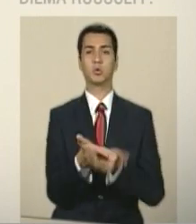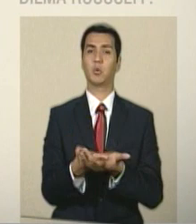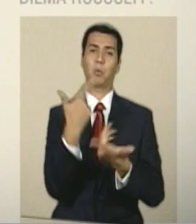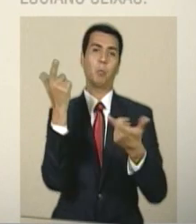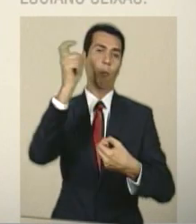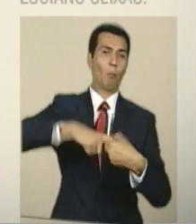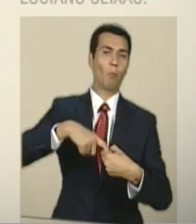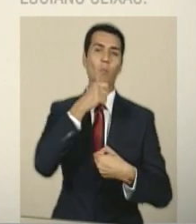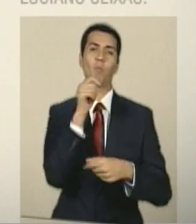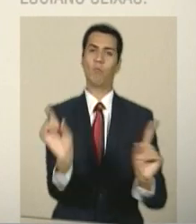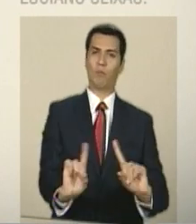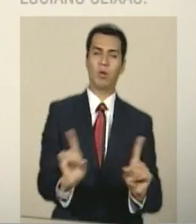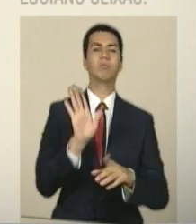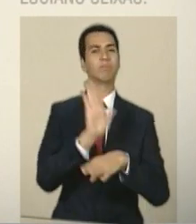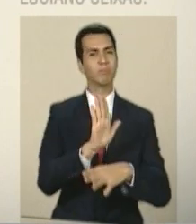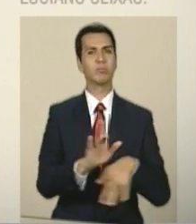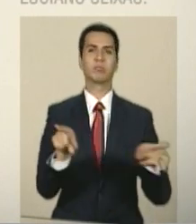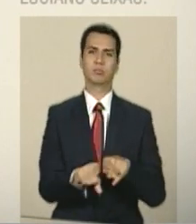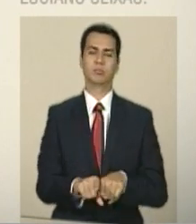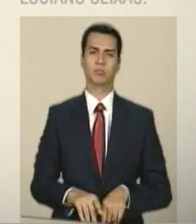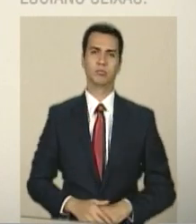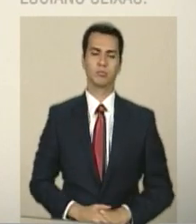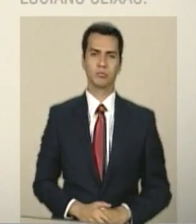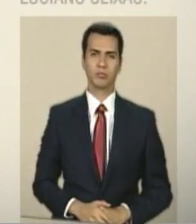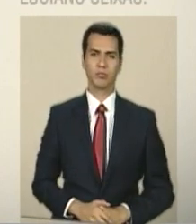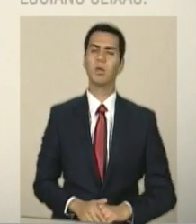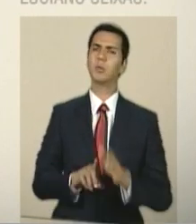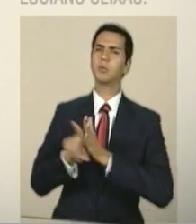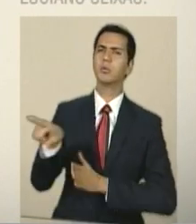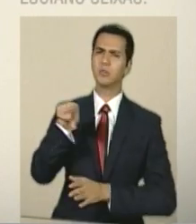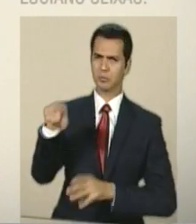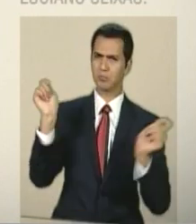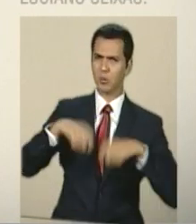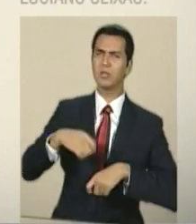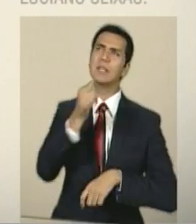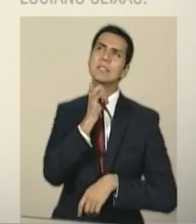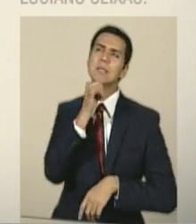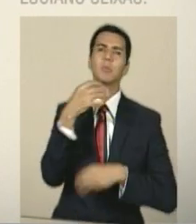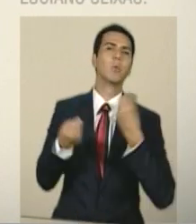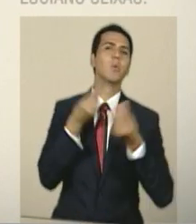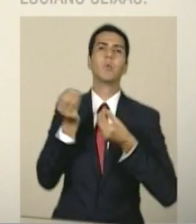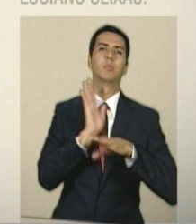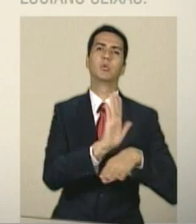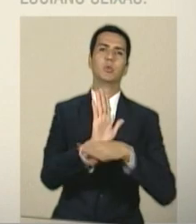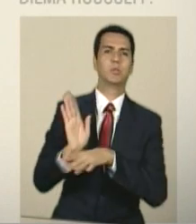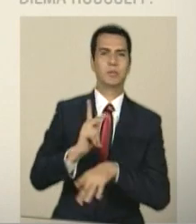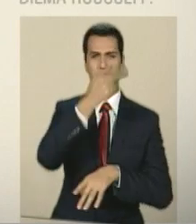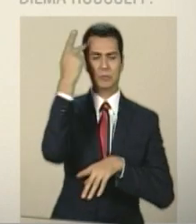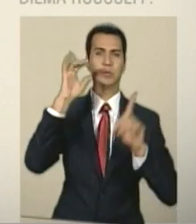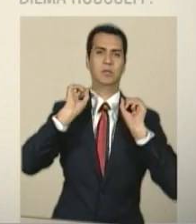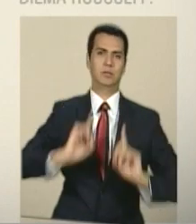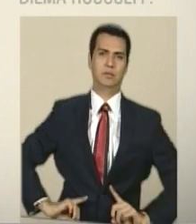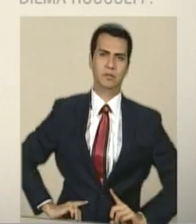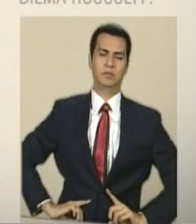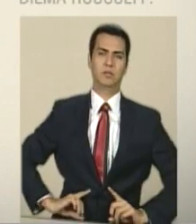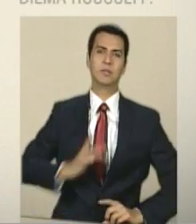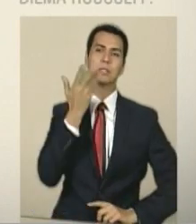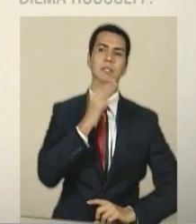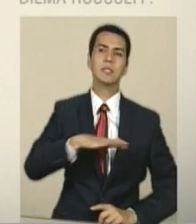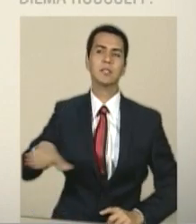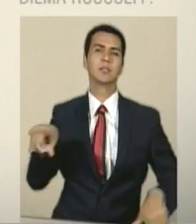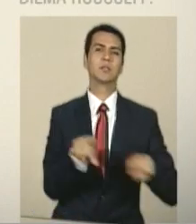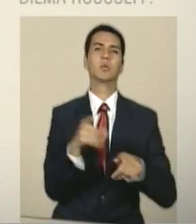oportunidades a senhora pode nos dar um exemplo do que o plano pode fazer por crianças e adolescentes com deficiência um objetivo